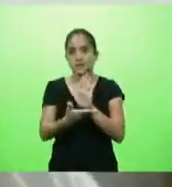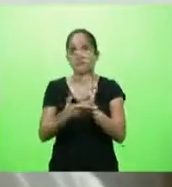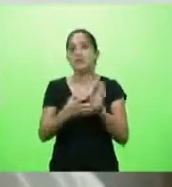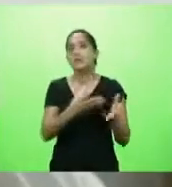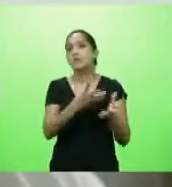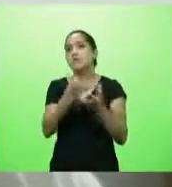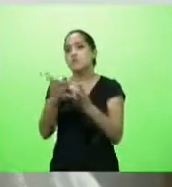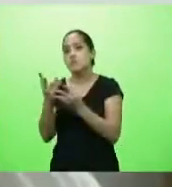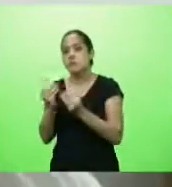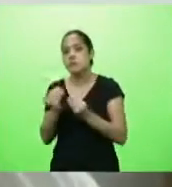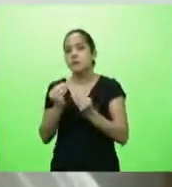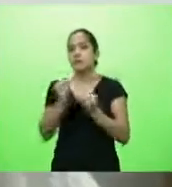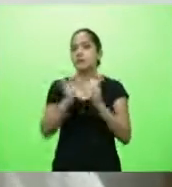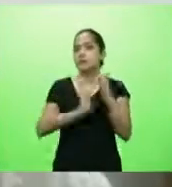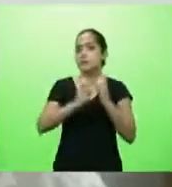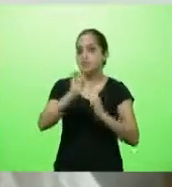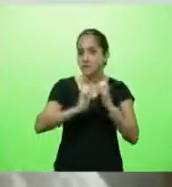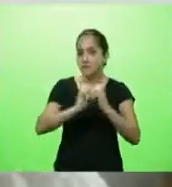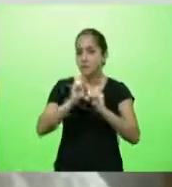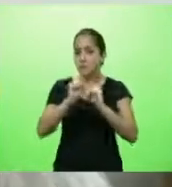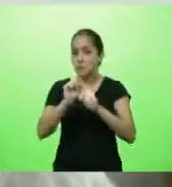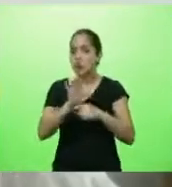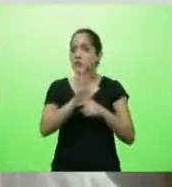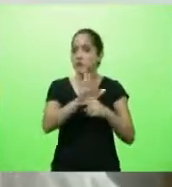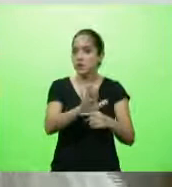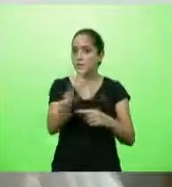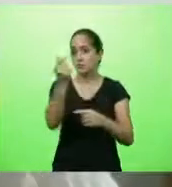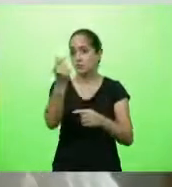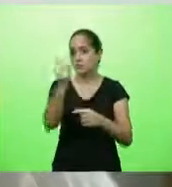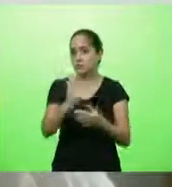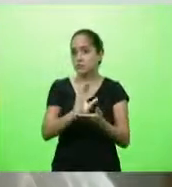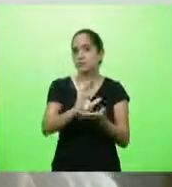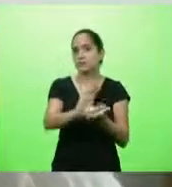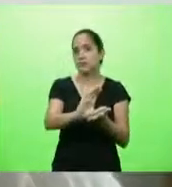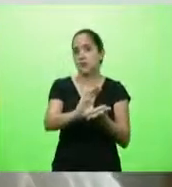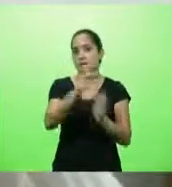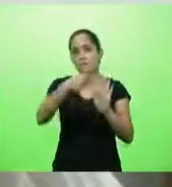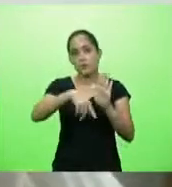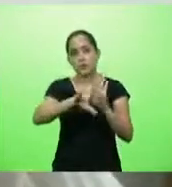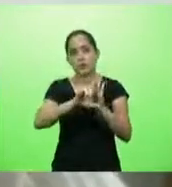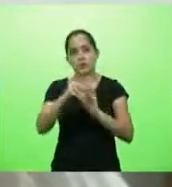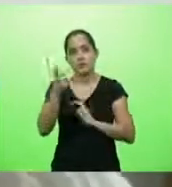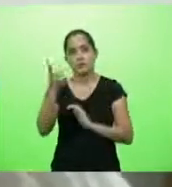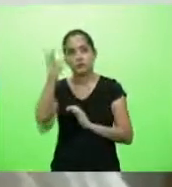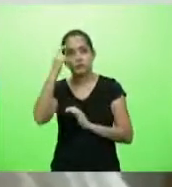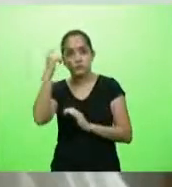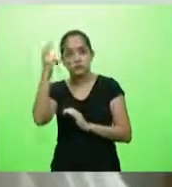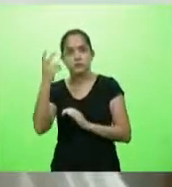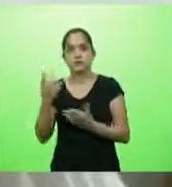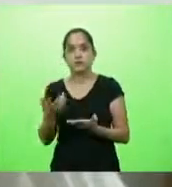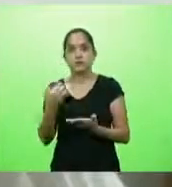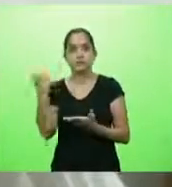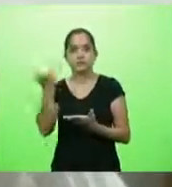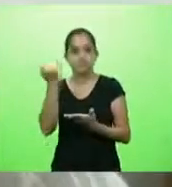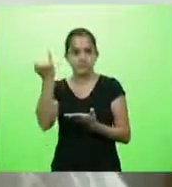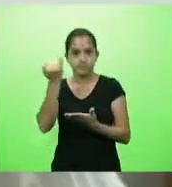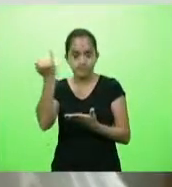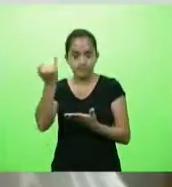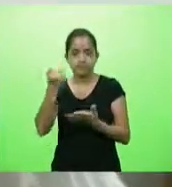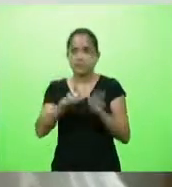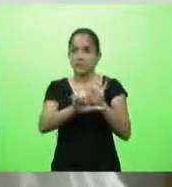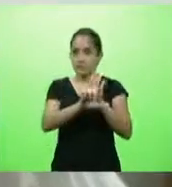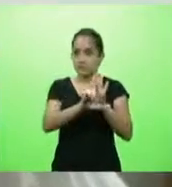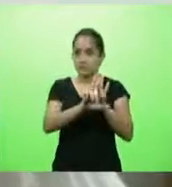empresas, inclusive, que podem ajudar a financiar projetos culturais bem relevantes. Então, tratamos da lei do mecenato